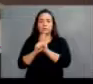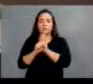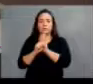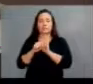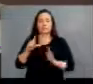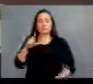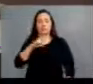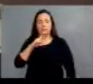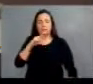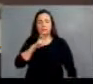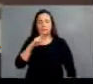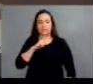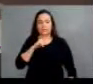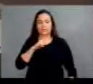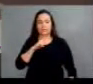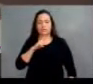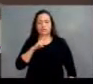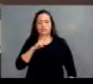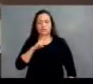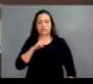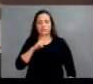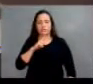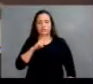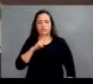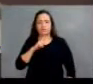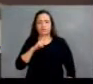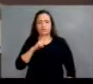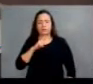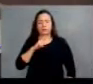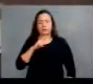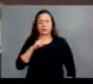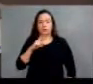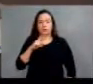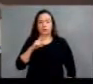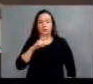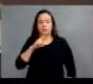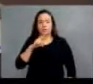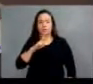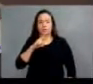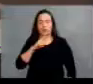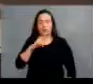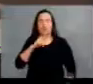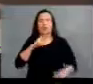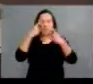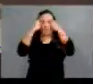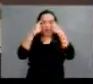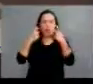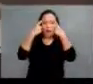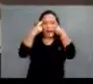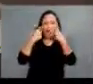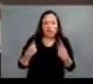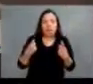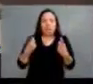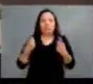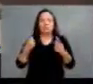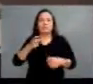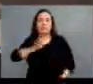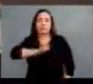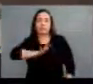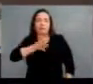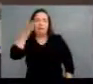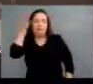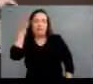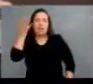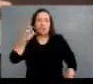pela tentativa, pela eterna tentativa de superar a barbárie, superar a violência